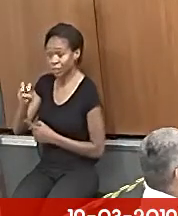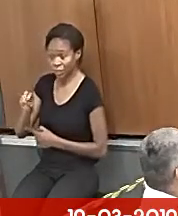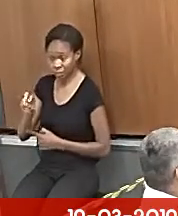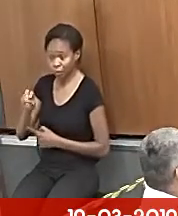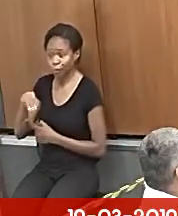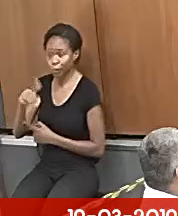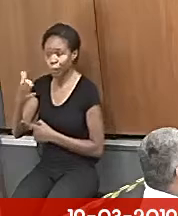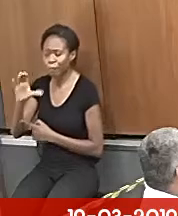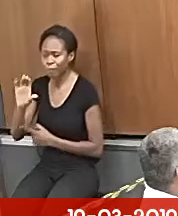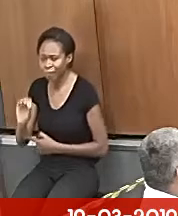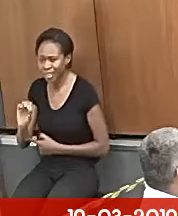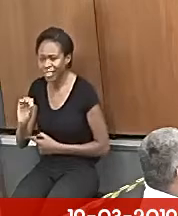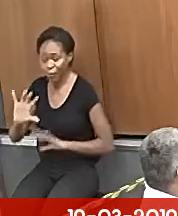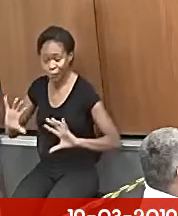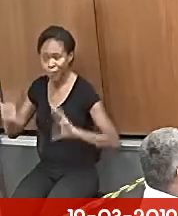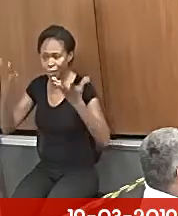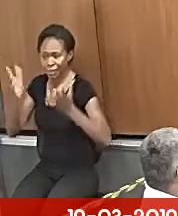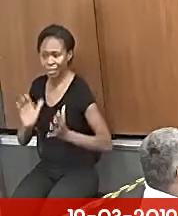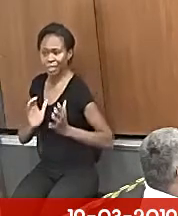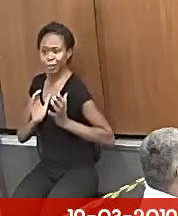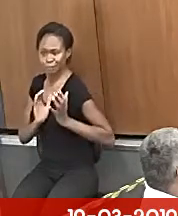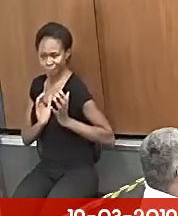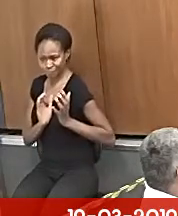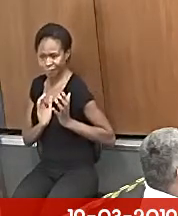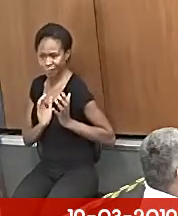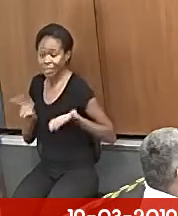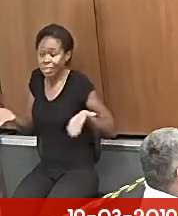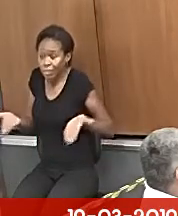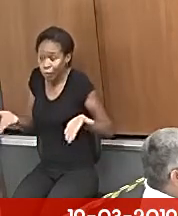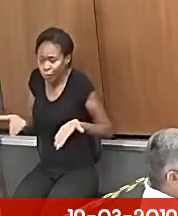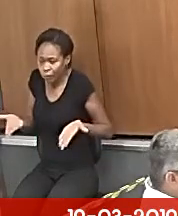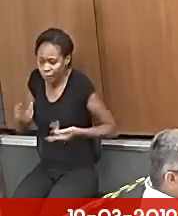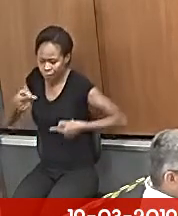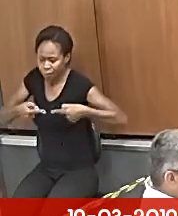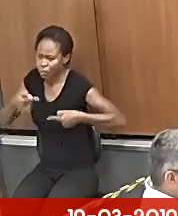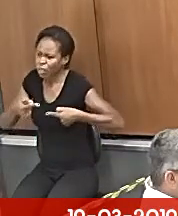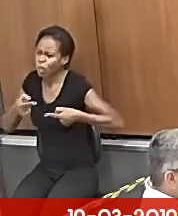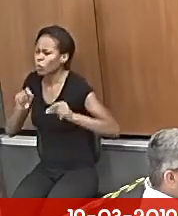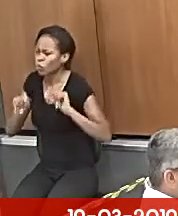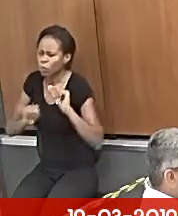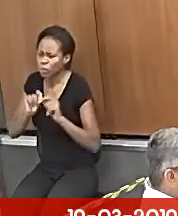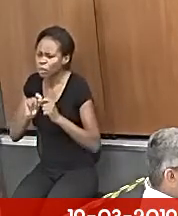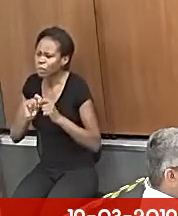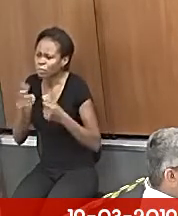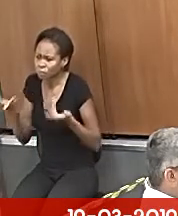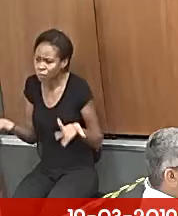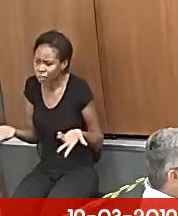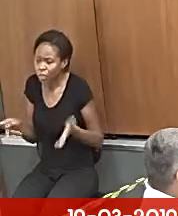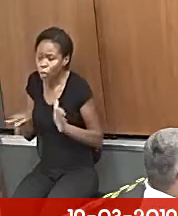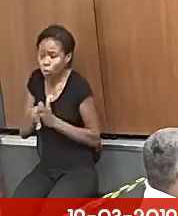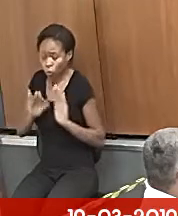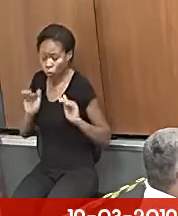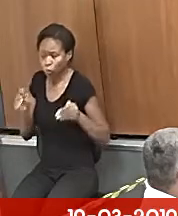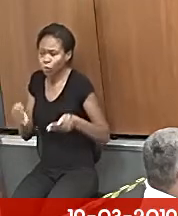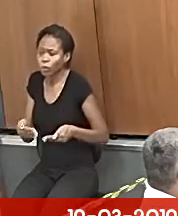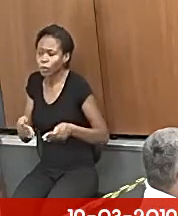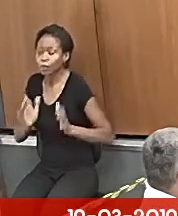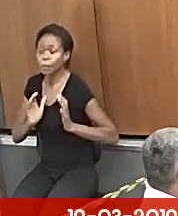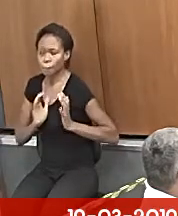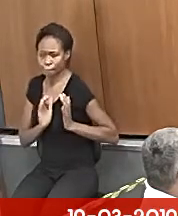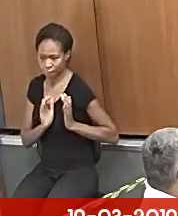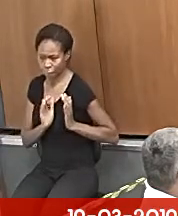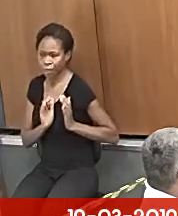vamos comemorar pai e hoje nós vamos discutir o que fazer em relação à pae uma audiência pública aqui